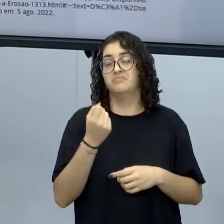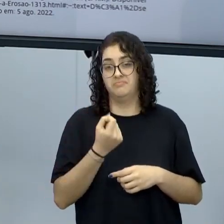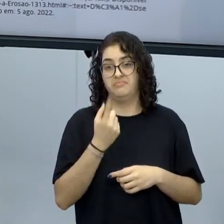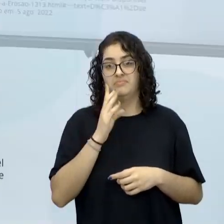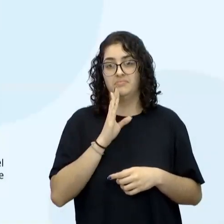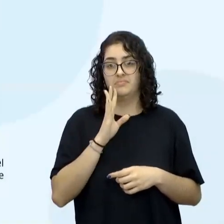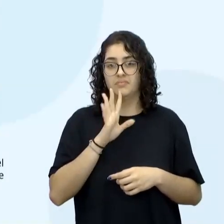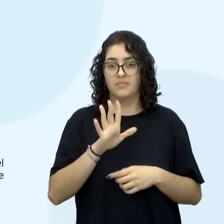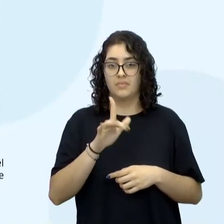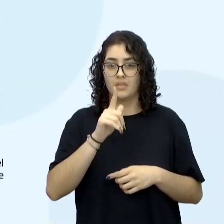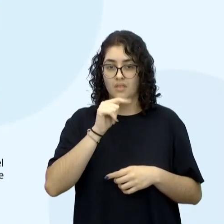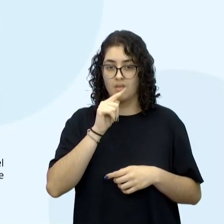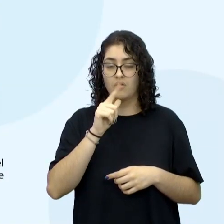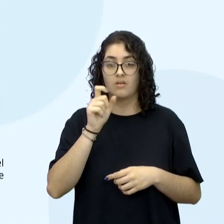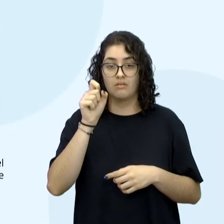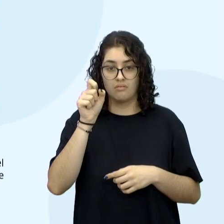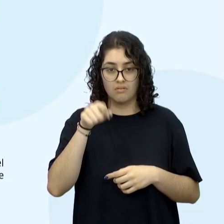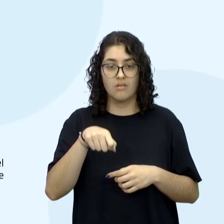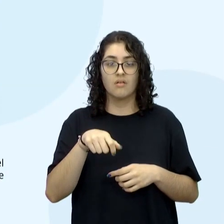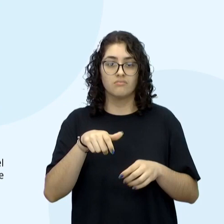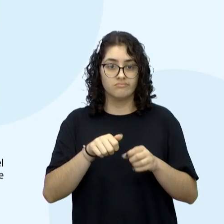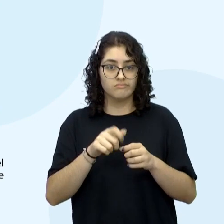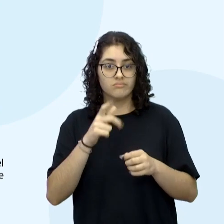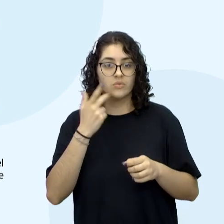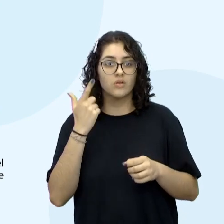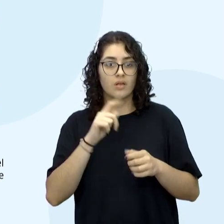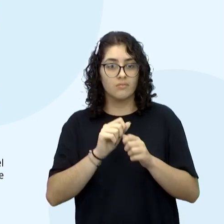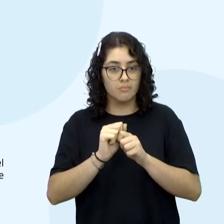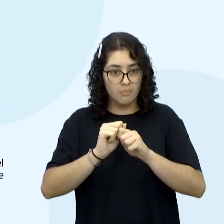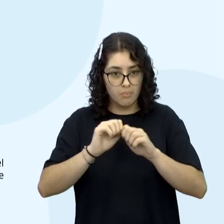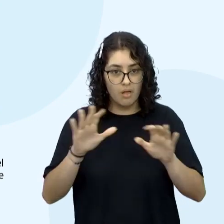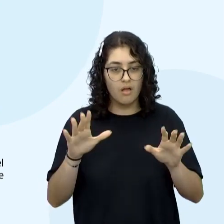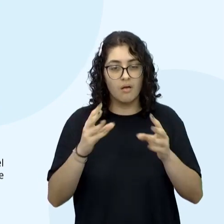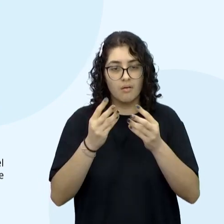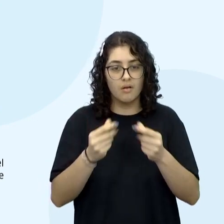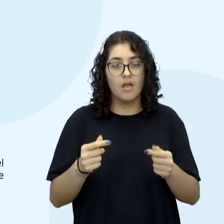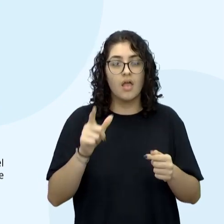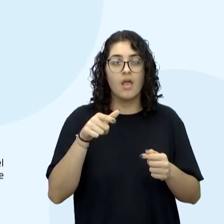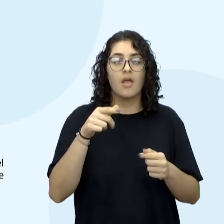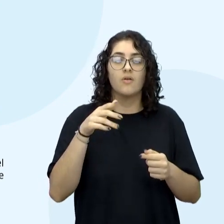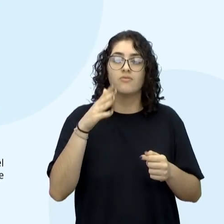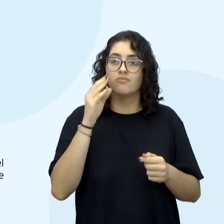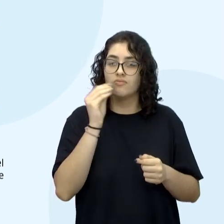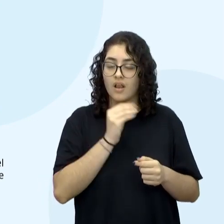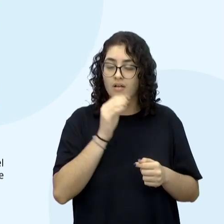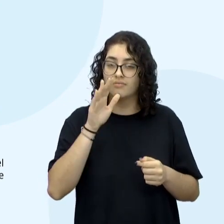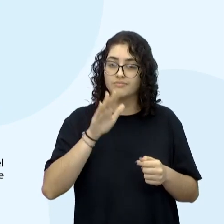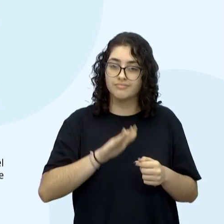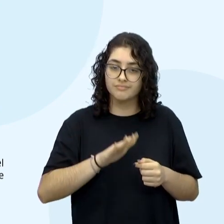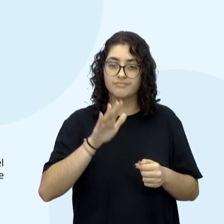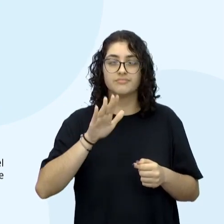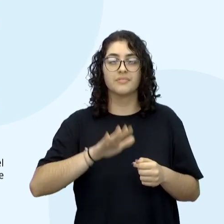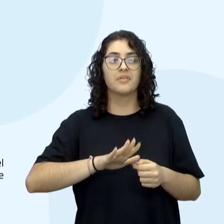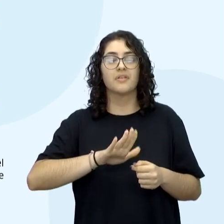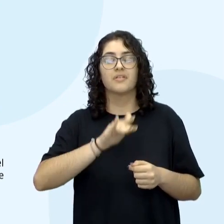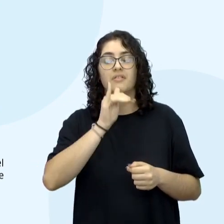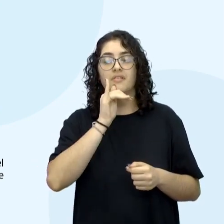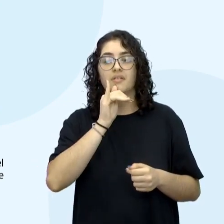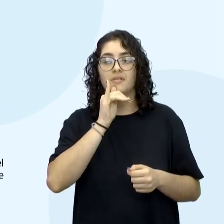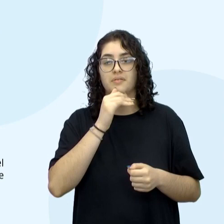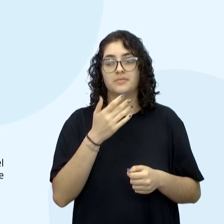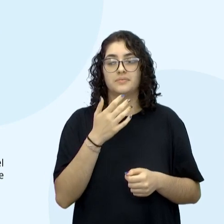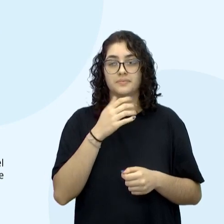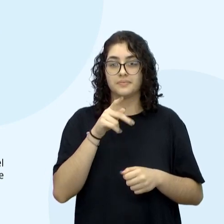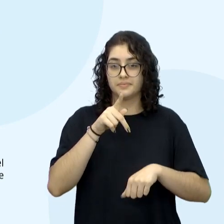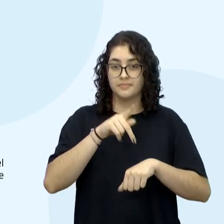a água, ela é sim considerada um dos principais agentes erosivos. A ação dela é lenta, tá? Então não adianta você colocar